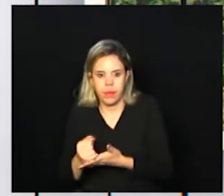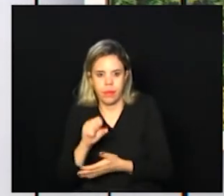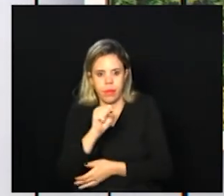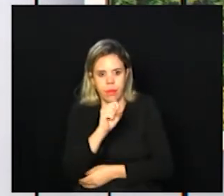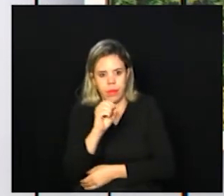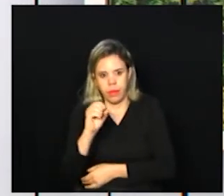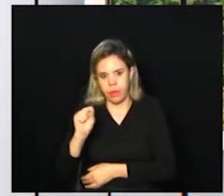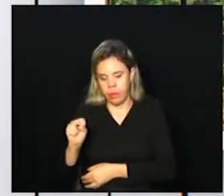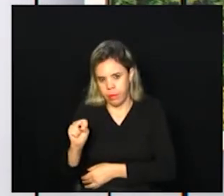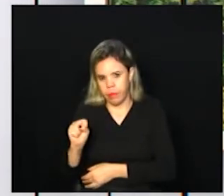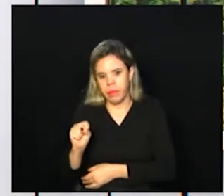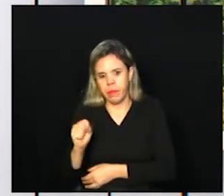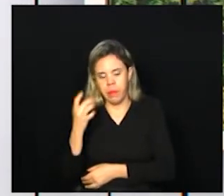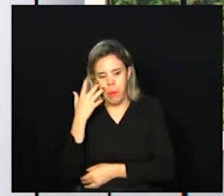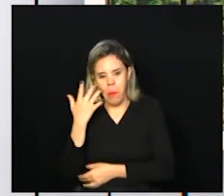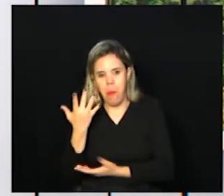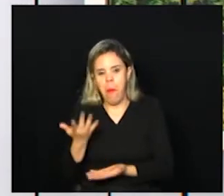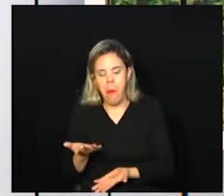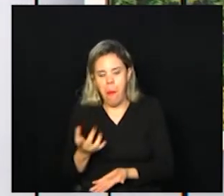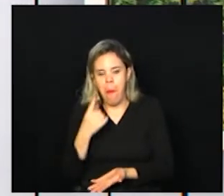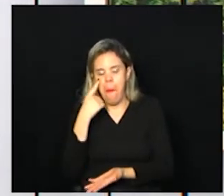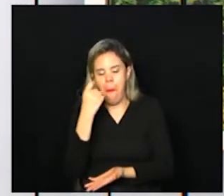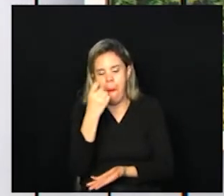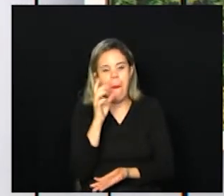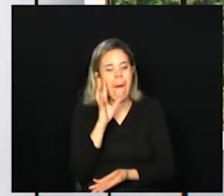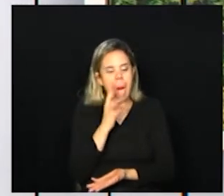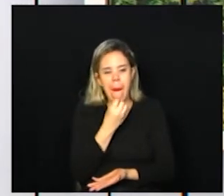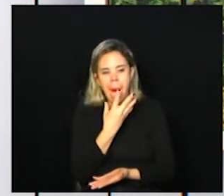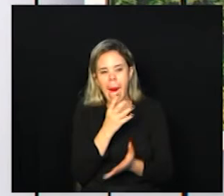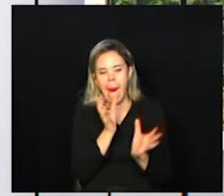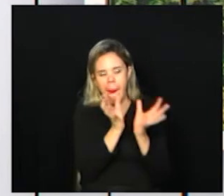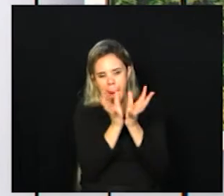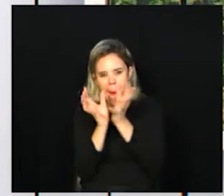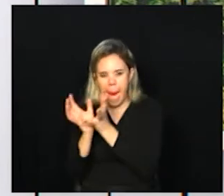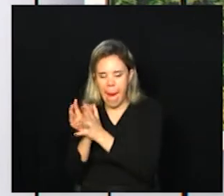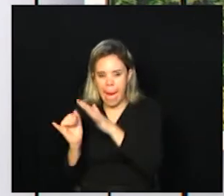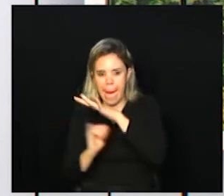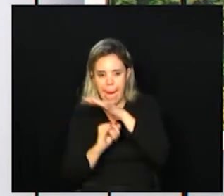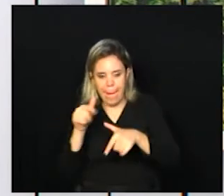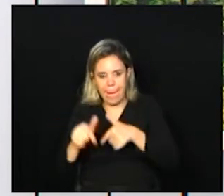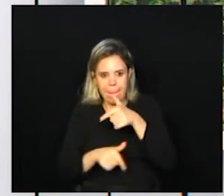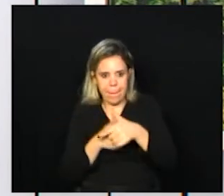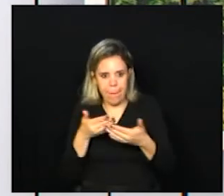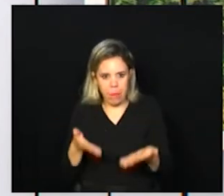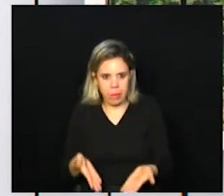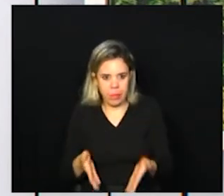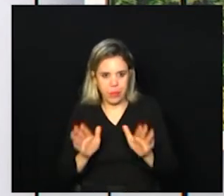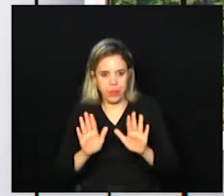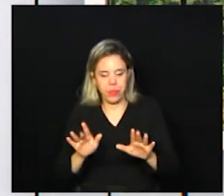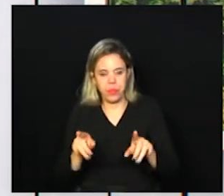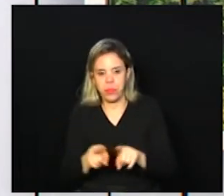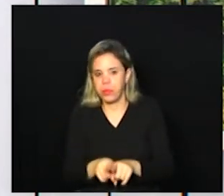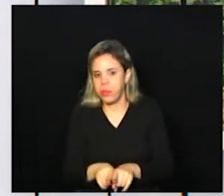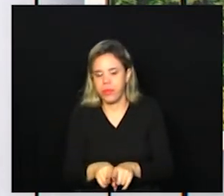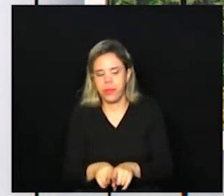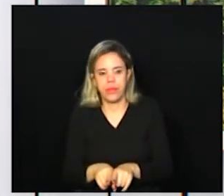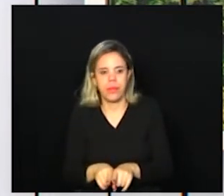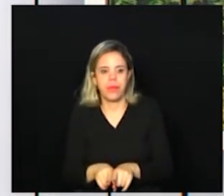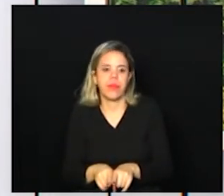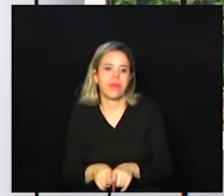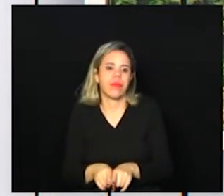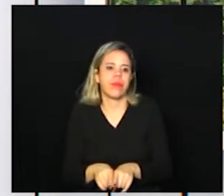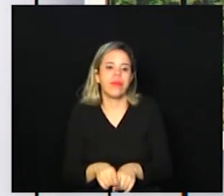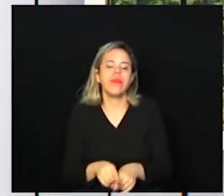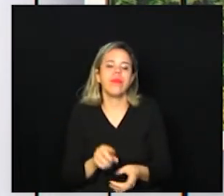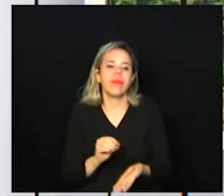SOS. Acho isso interessante, porque a gente sabe que tem coletivos, tem ONGs que fazem um trabalho aqui, mas que também isso não sirva para